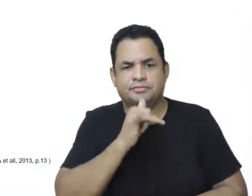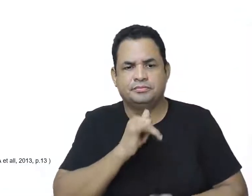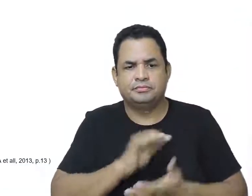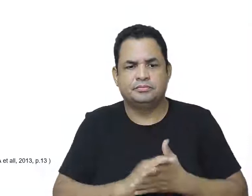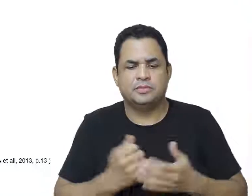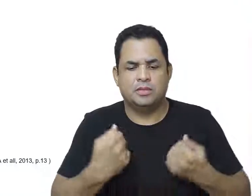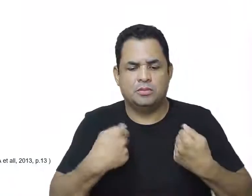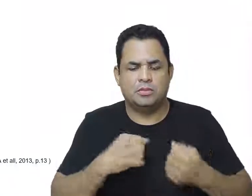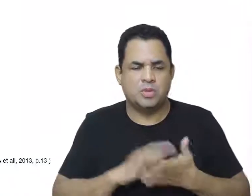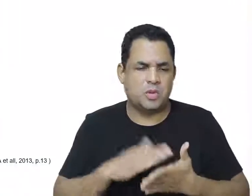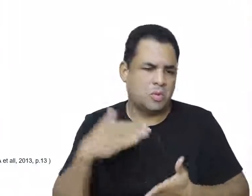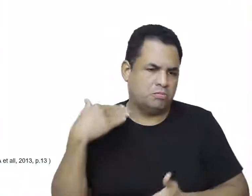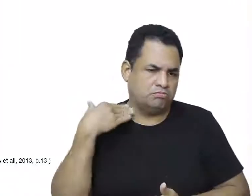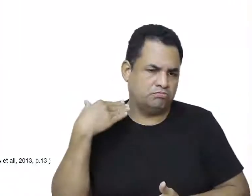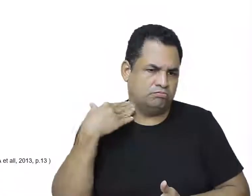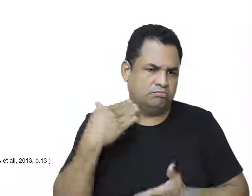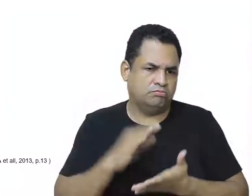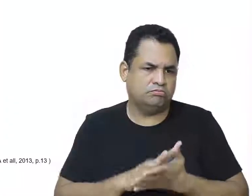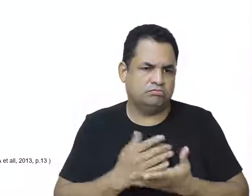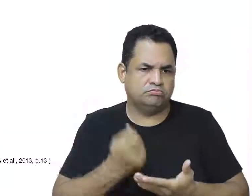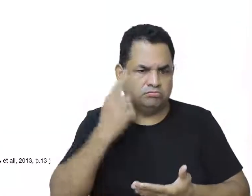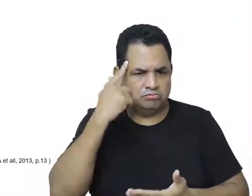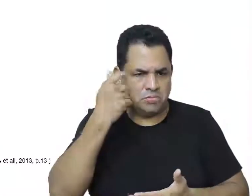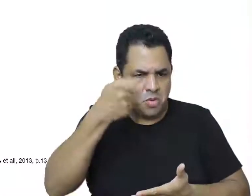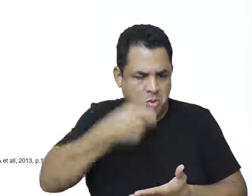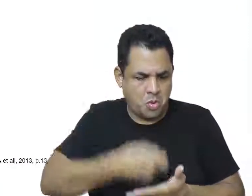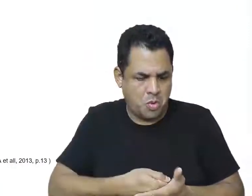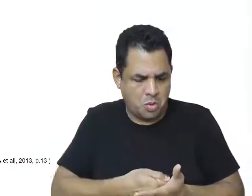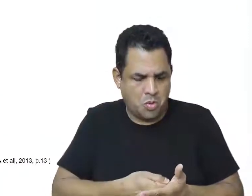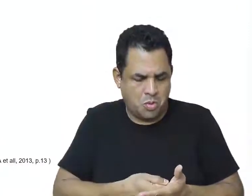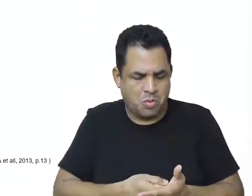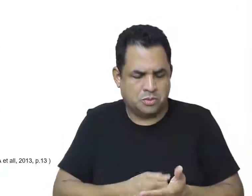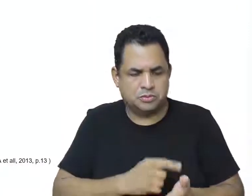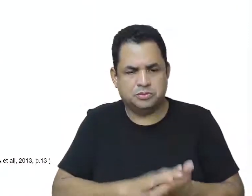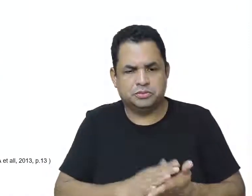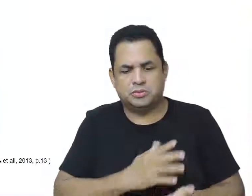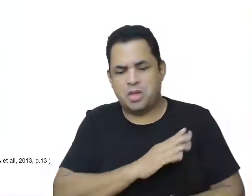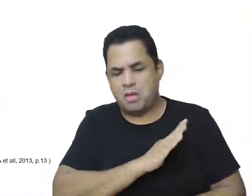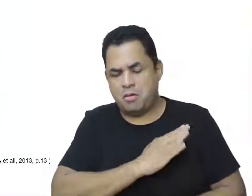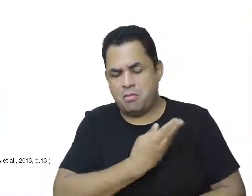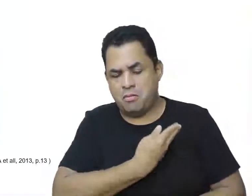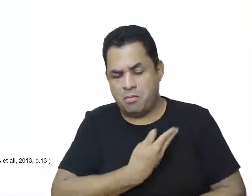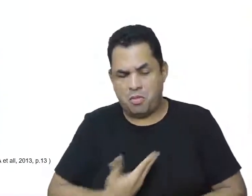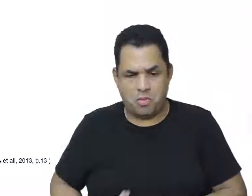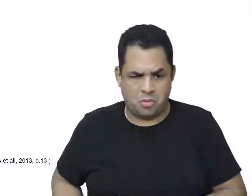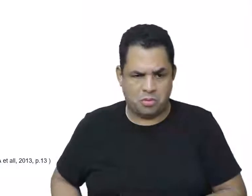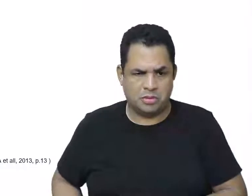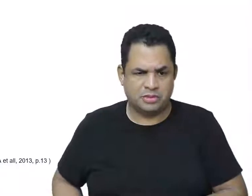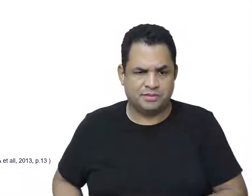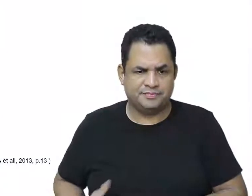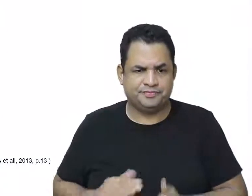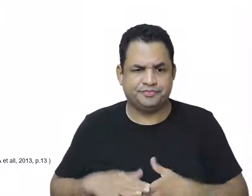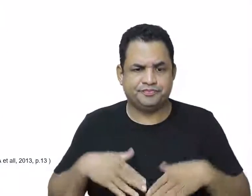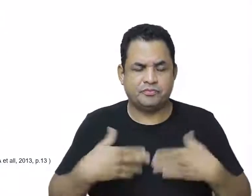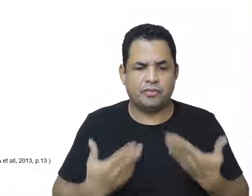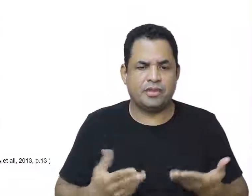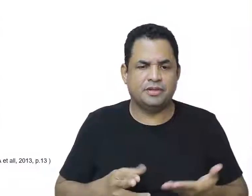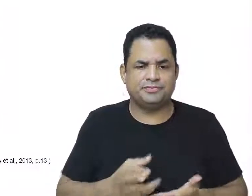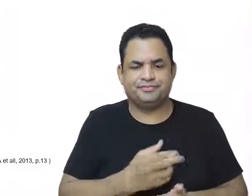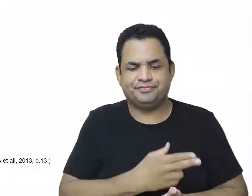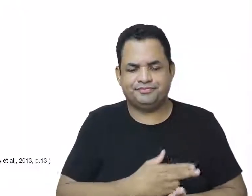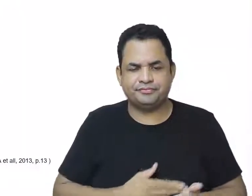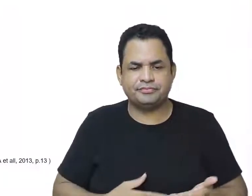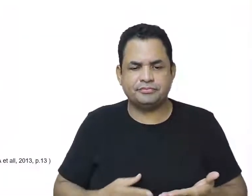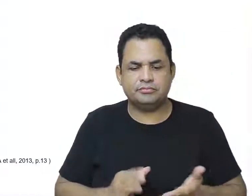poder dos bancos sobre as decisões dos governos, né? Quanto mais formas de